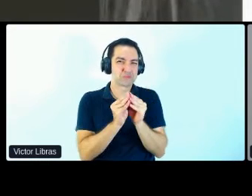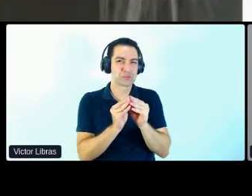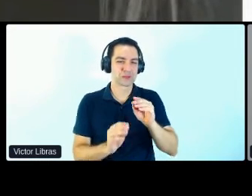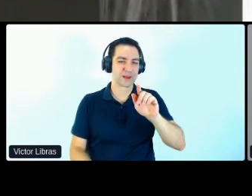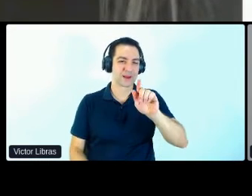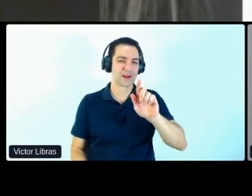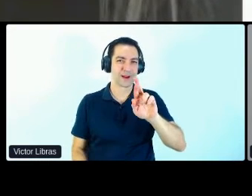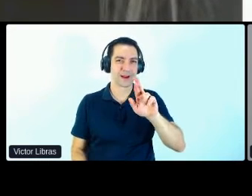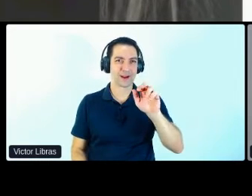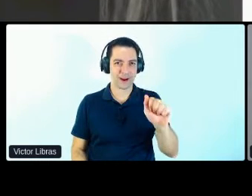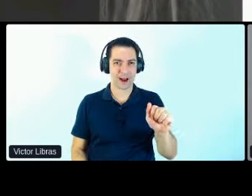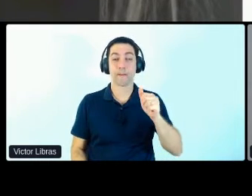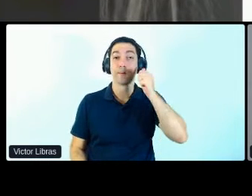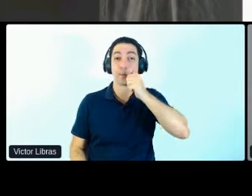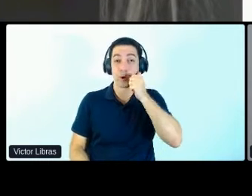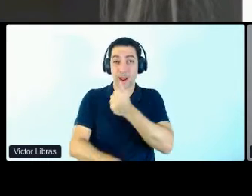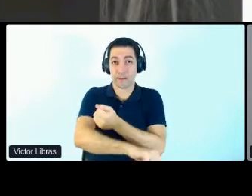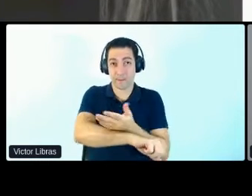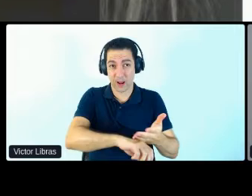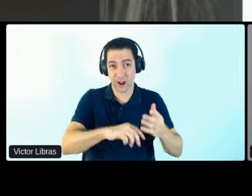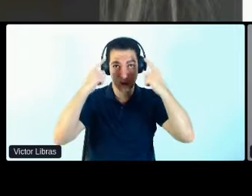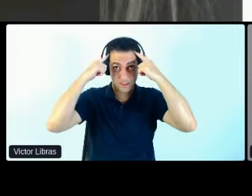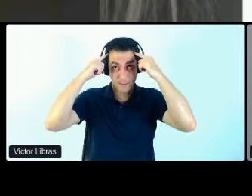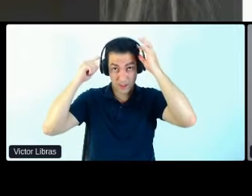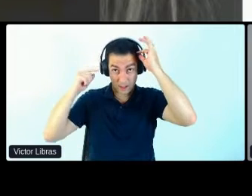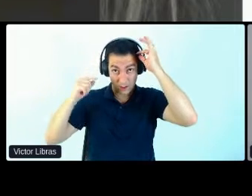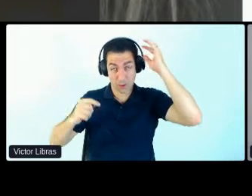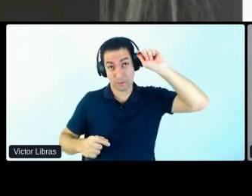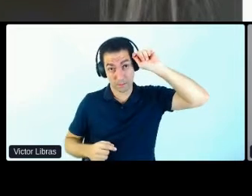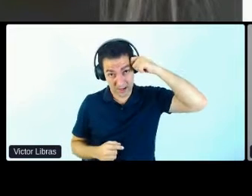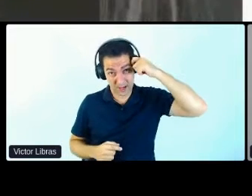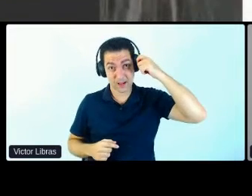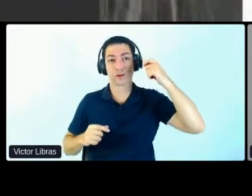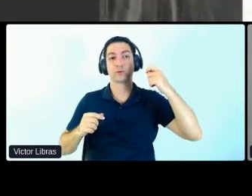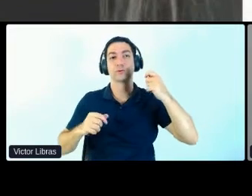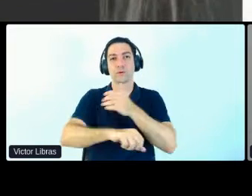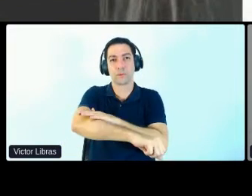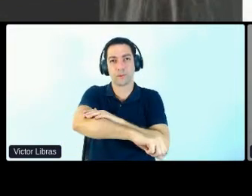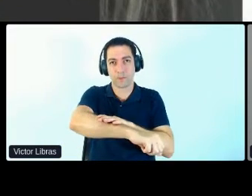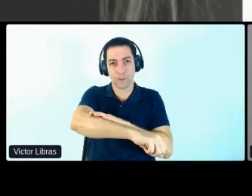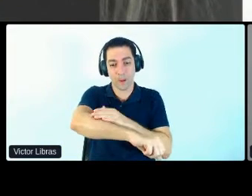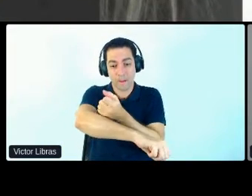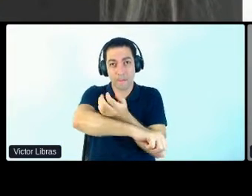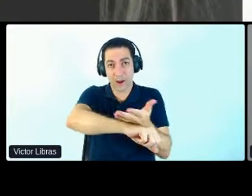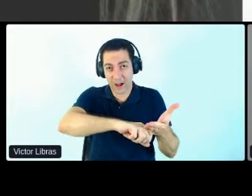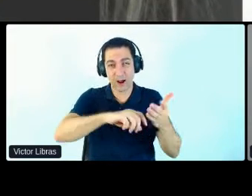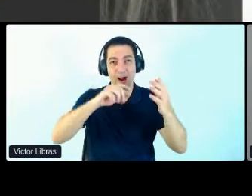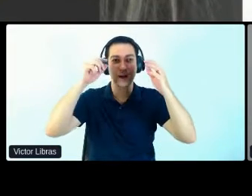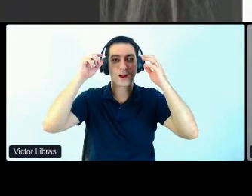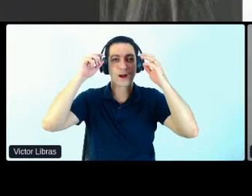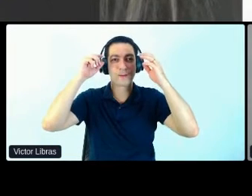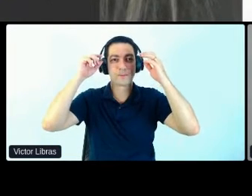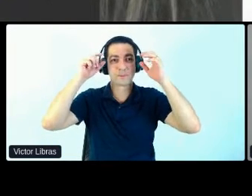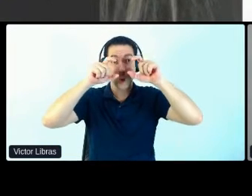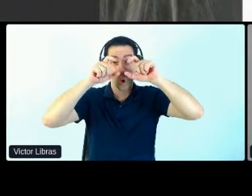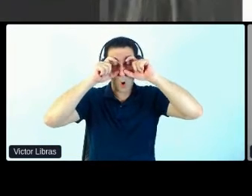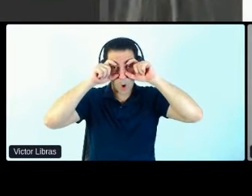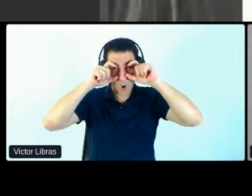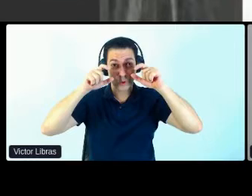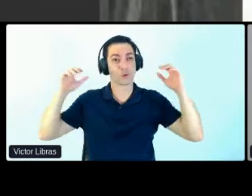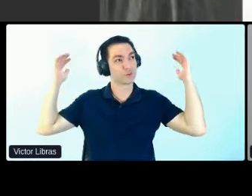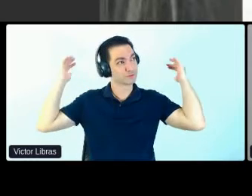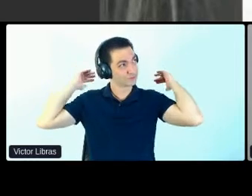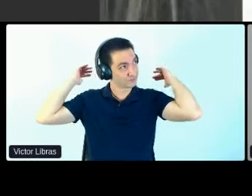pretos, longos, uso óculos, tô com a camiseta do TDC e o meu fundo é o meu quarto, mas deve estar parecendo só uma